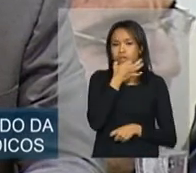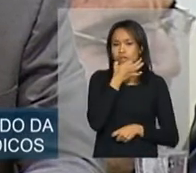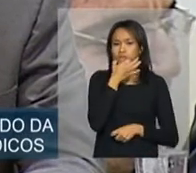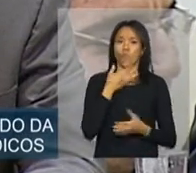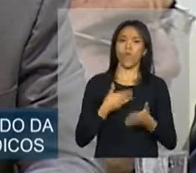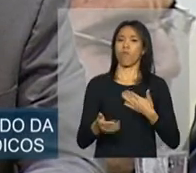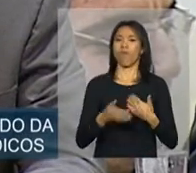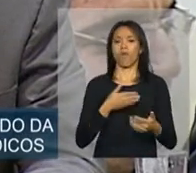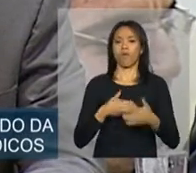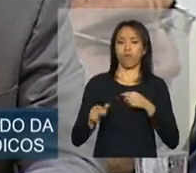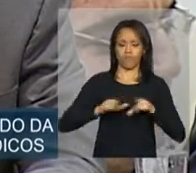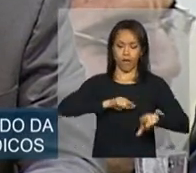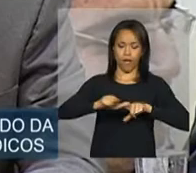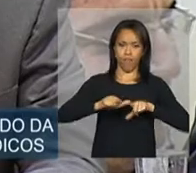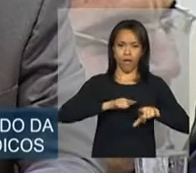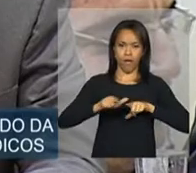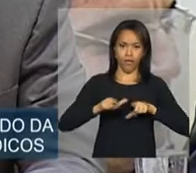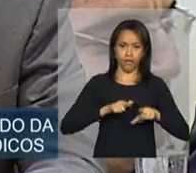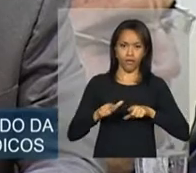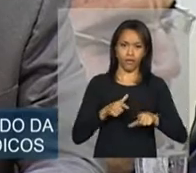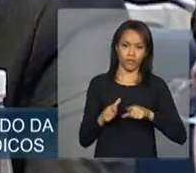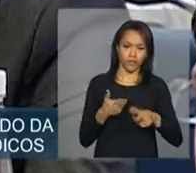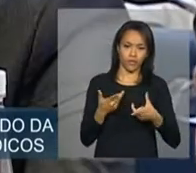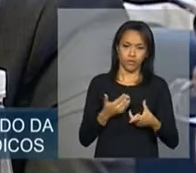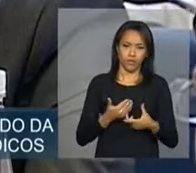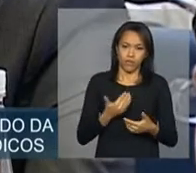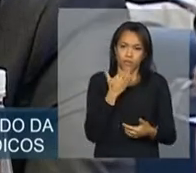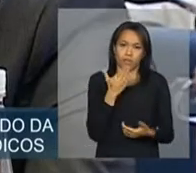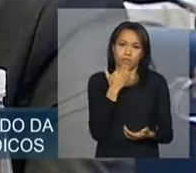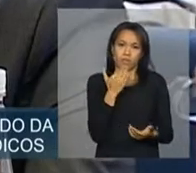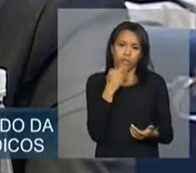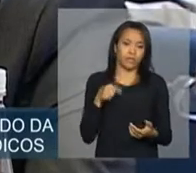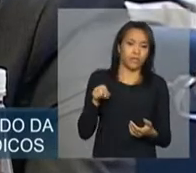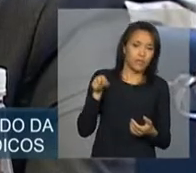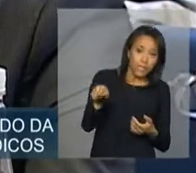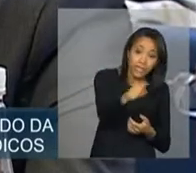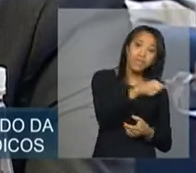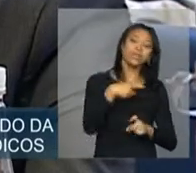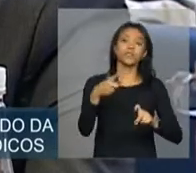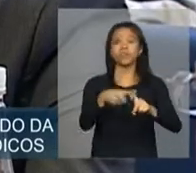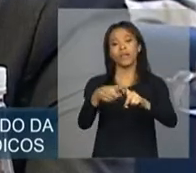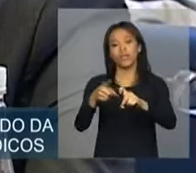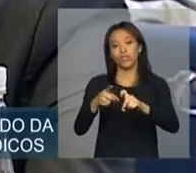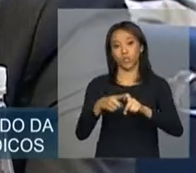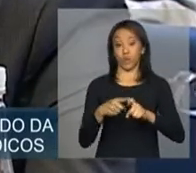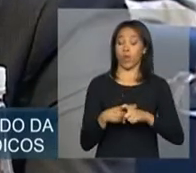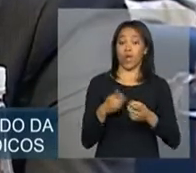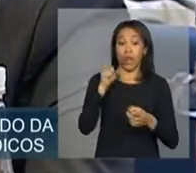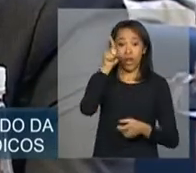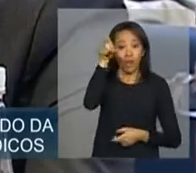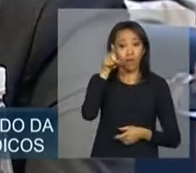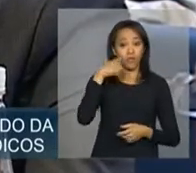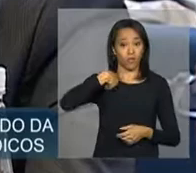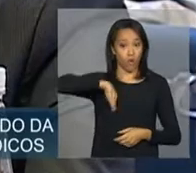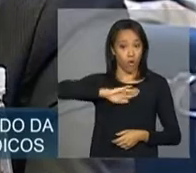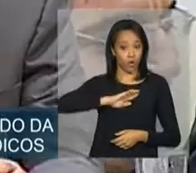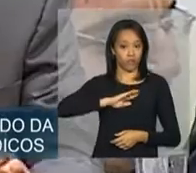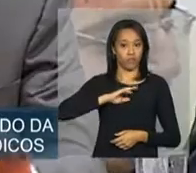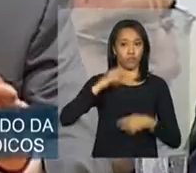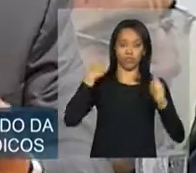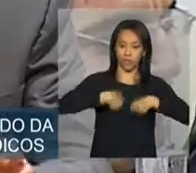com qualquer trabalho e científico o estudo inclusive da atuação desses médicos a medicina da família da Inglaterra nós